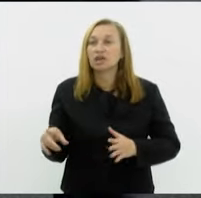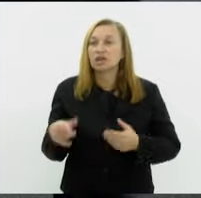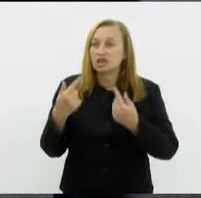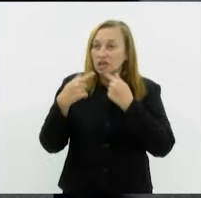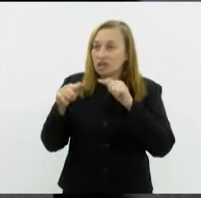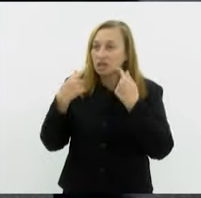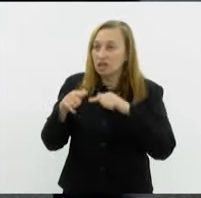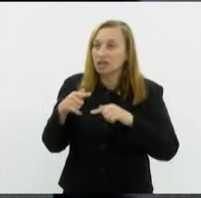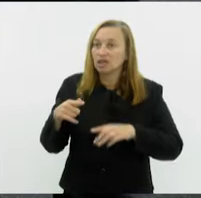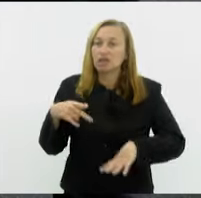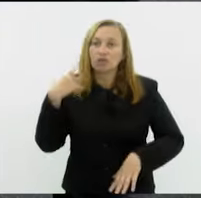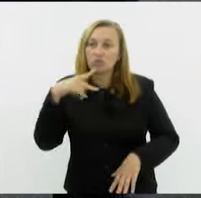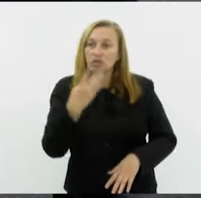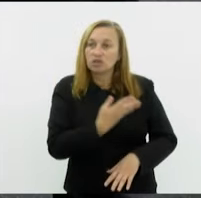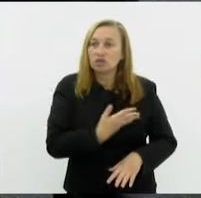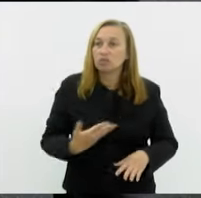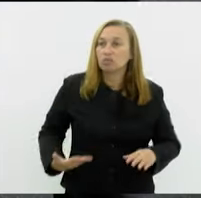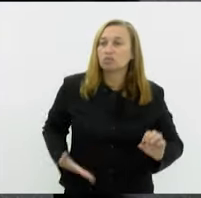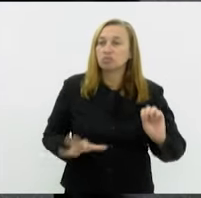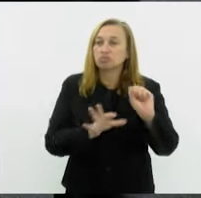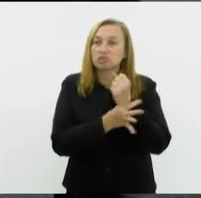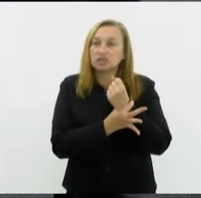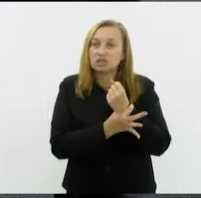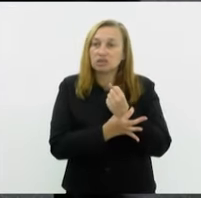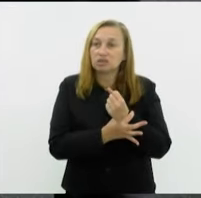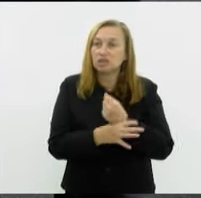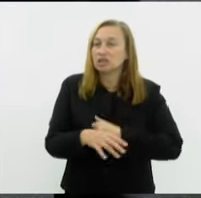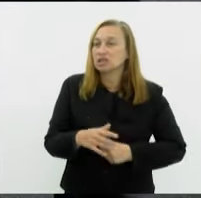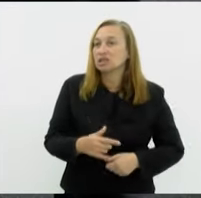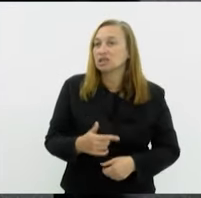uma política pública de segurança que não